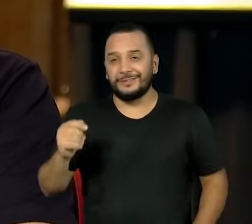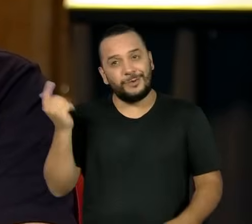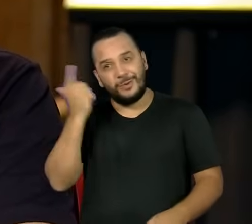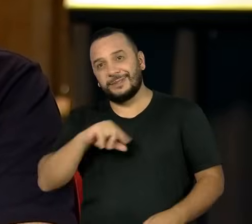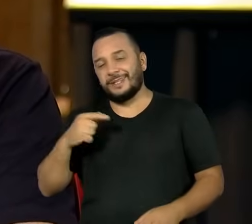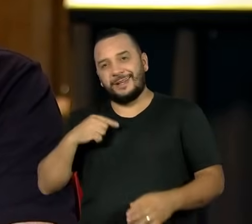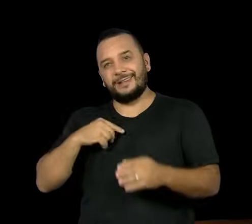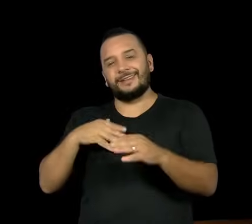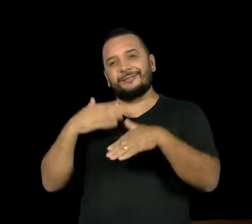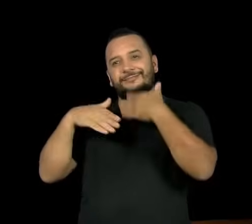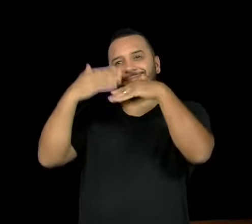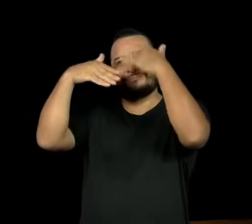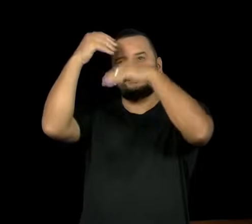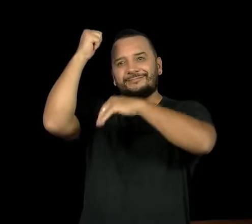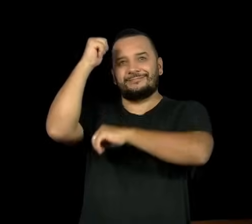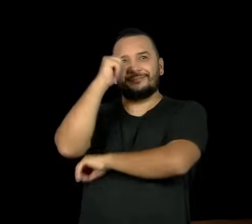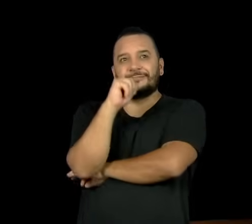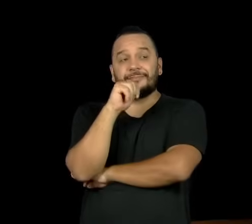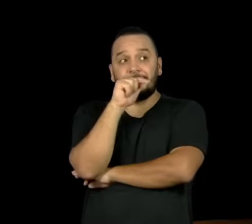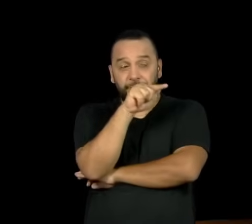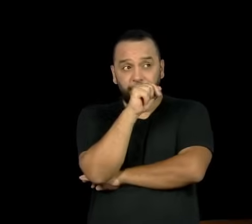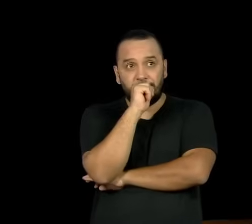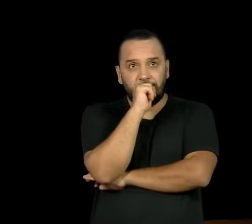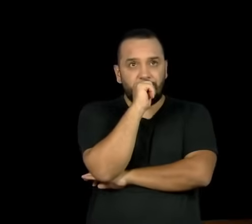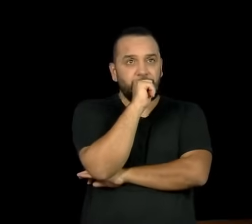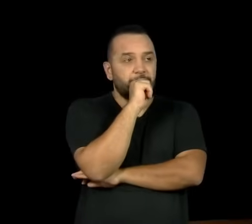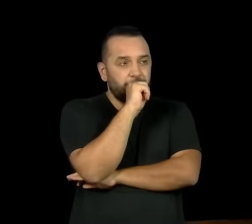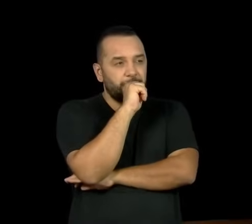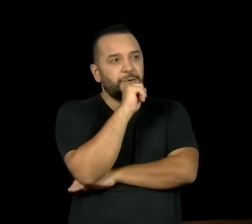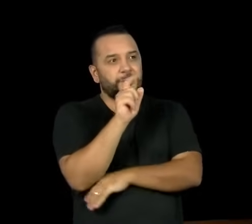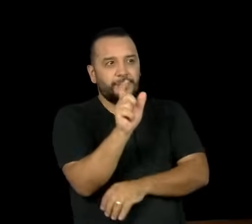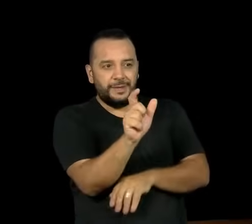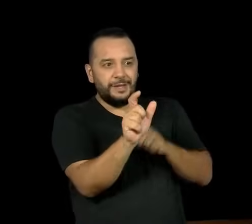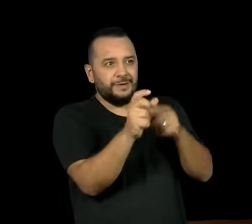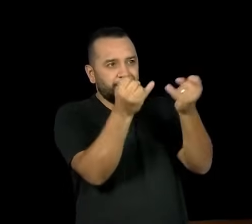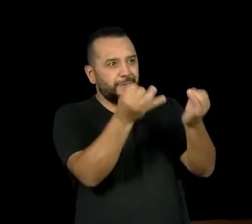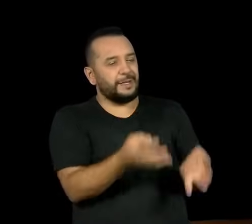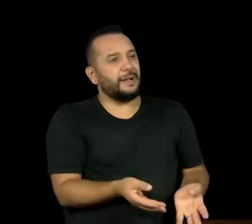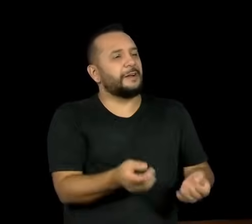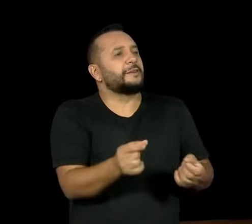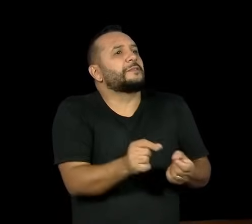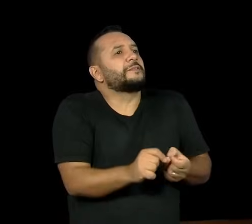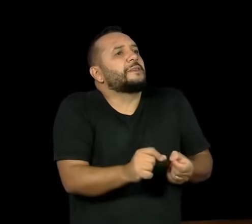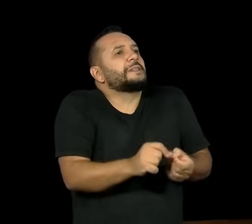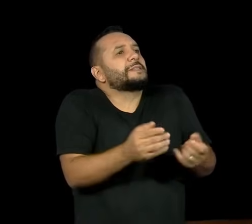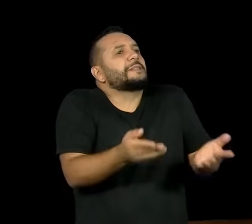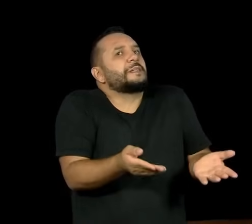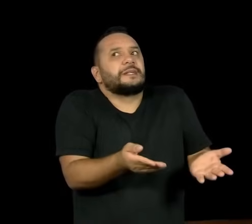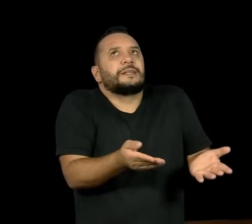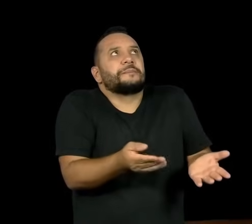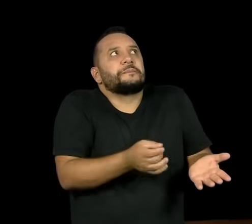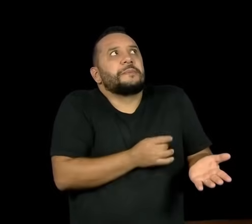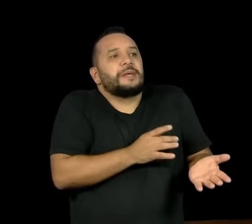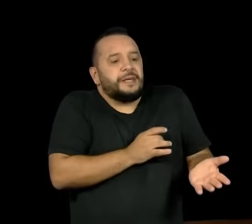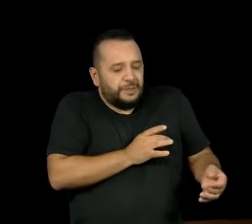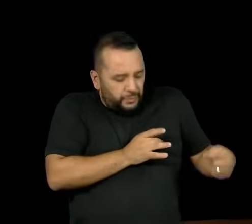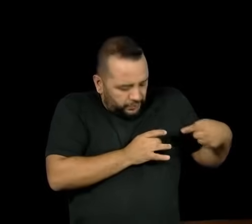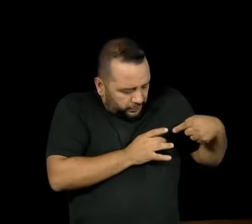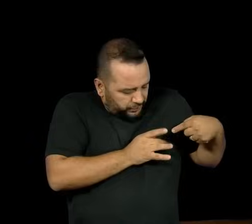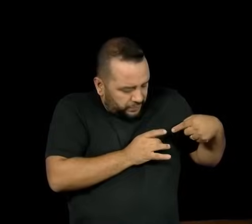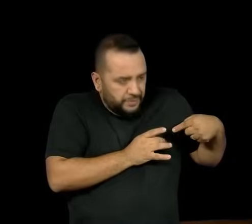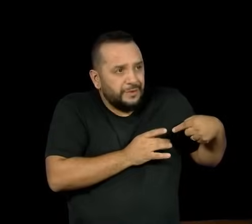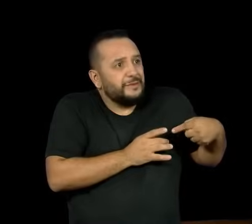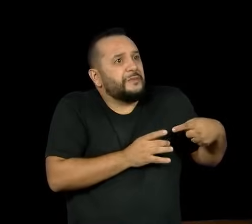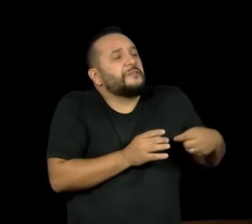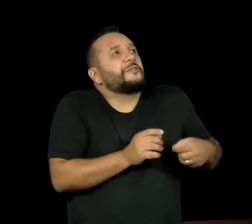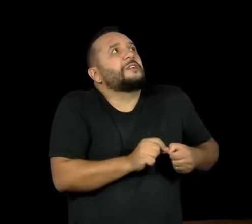crescer. E aí eu vou falar aquela palavra que todo mundo evita. E o que fazer com medo? O que fazer